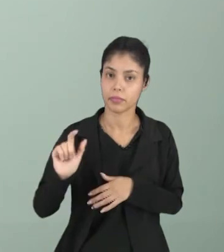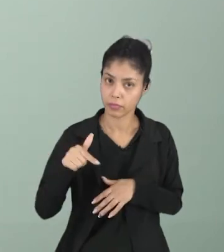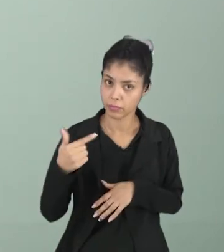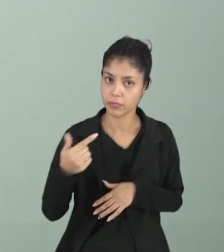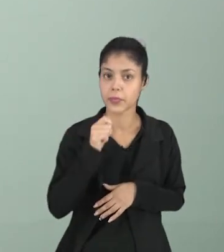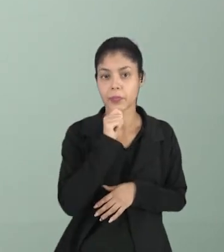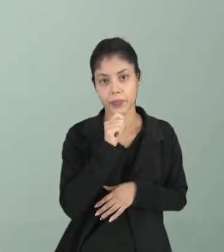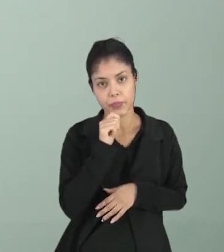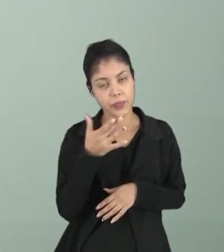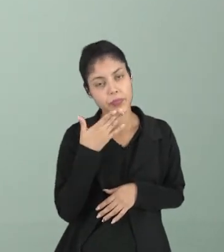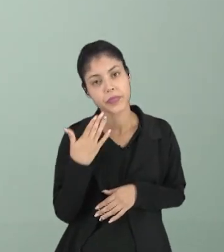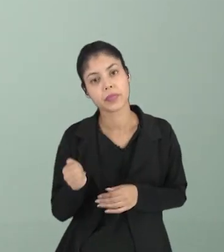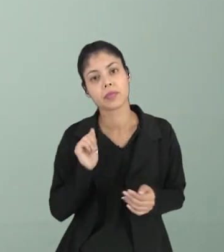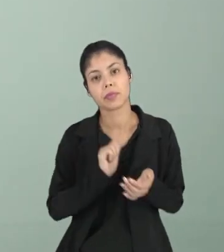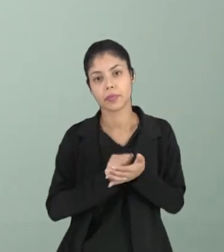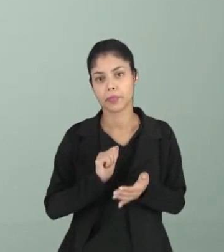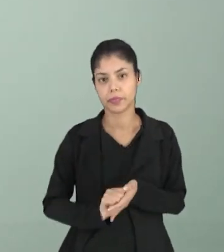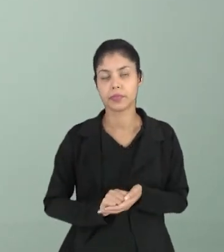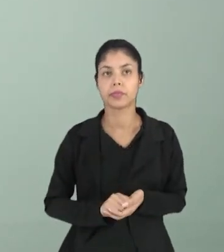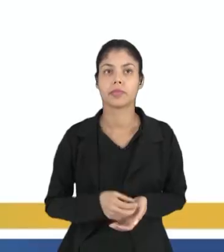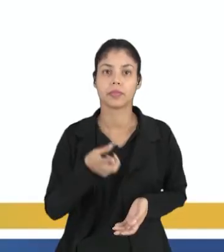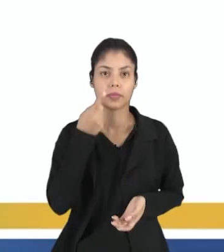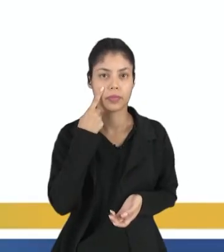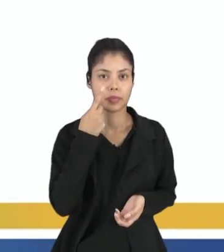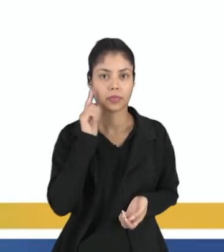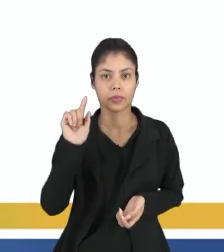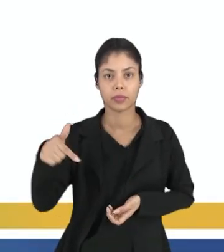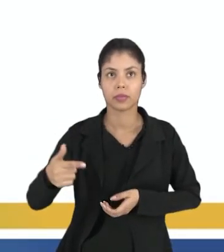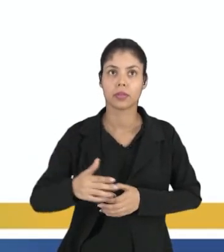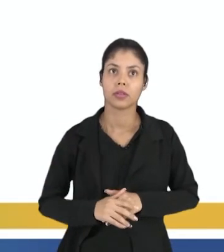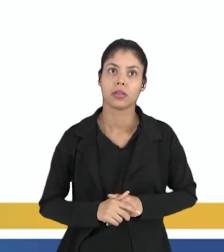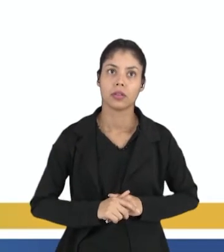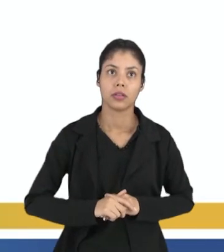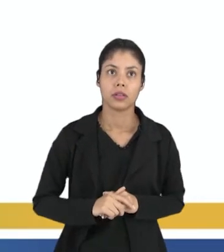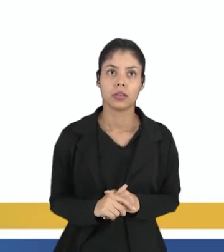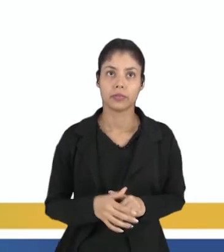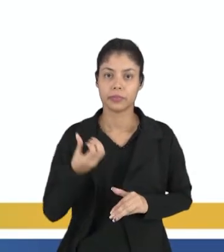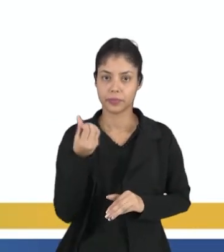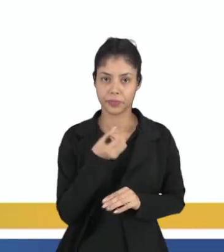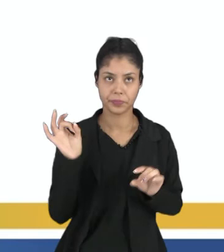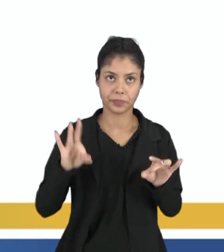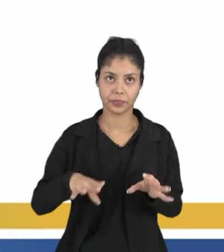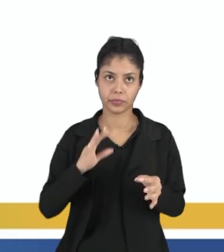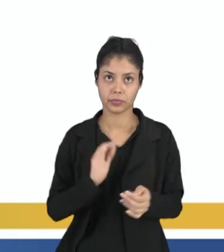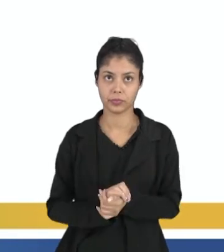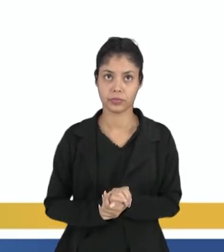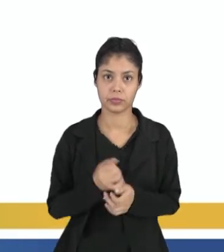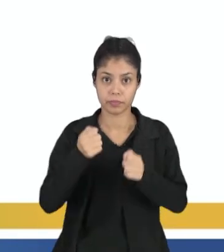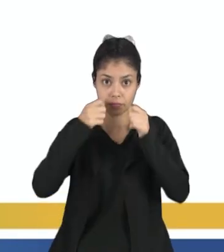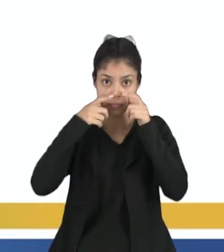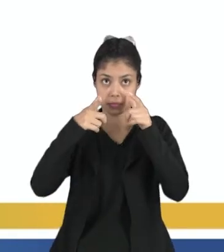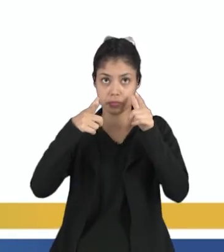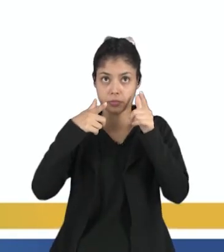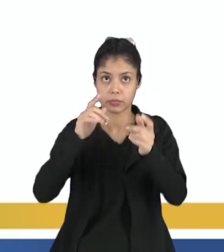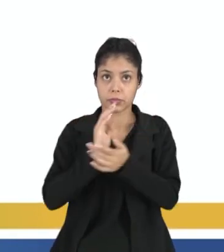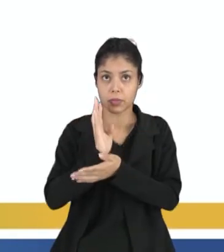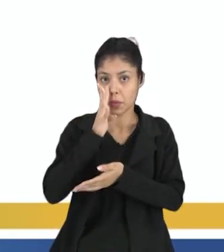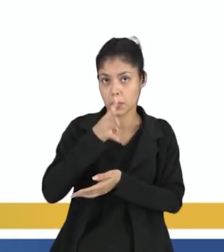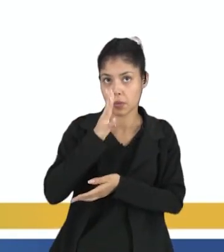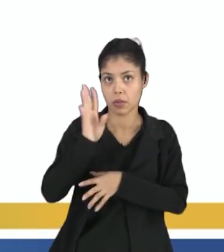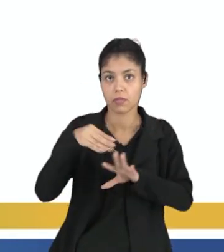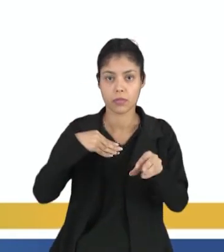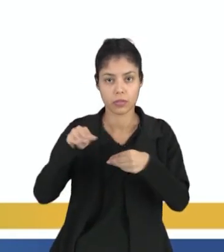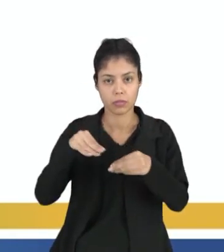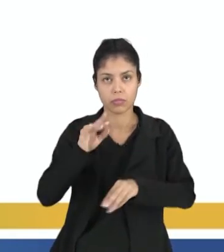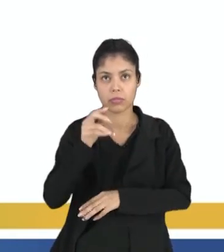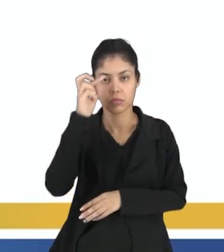vai aprimorar a sua escrita. Vejamos o próximo. E último, desperta o senso crítico